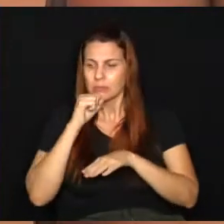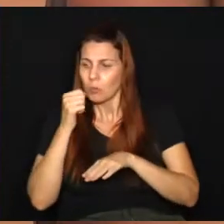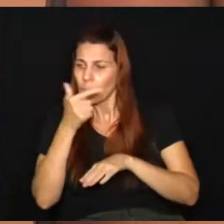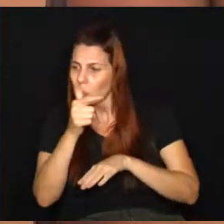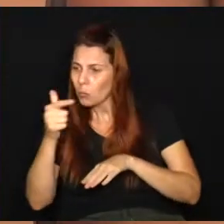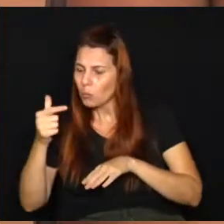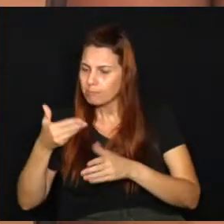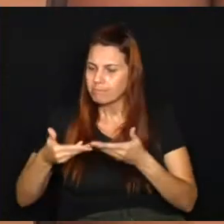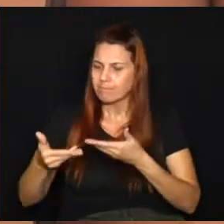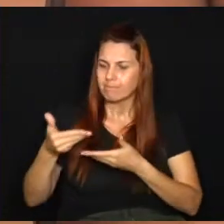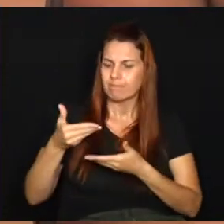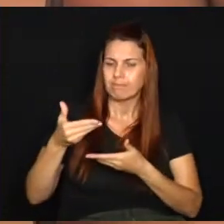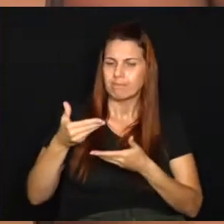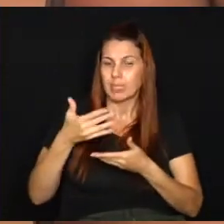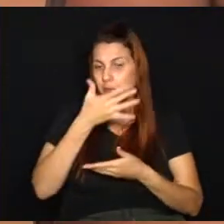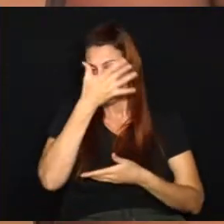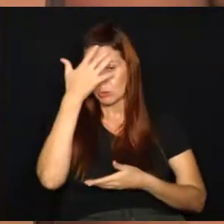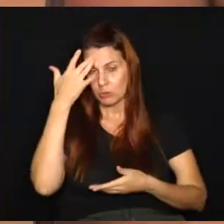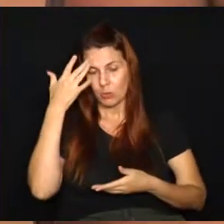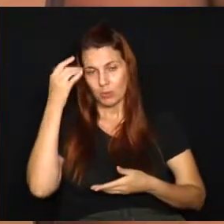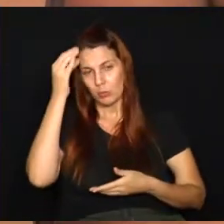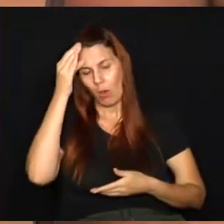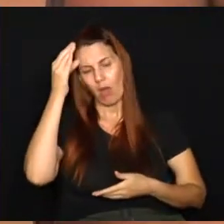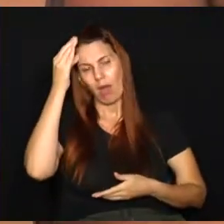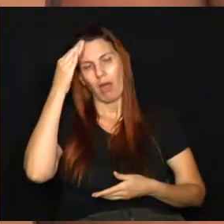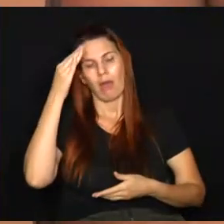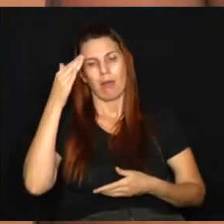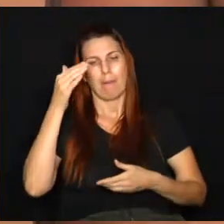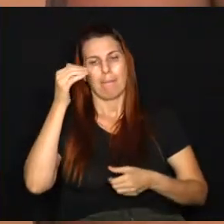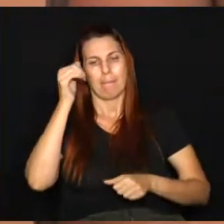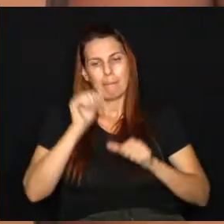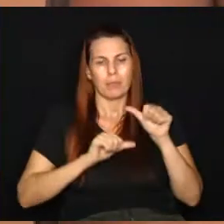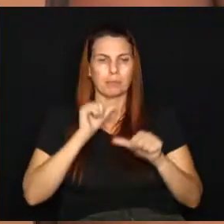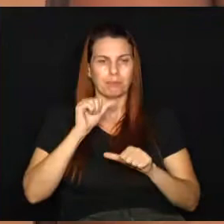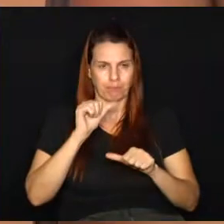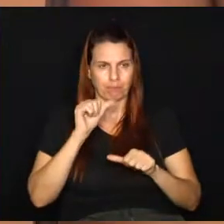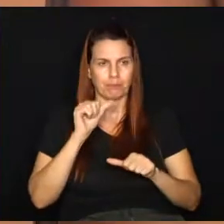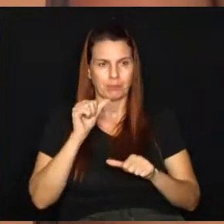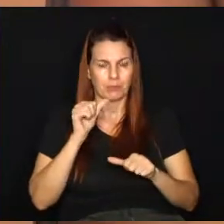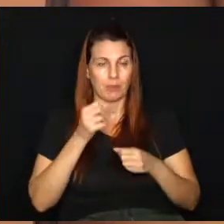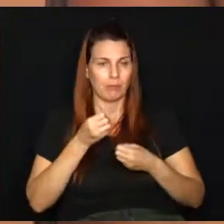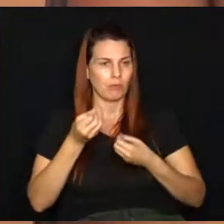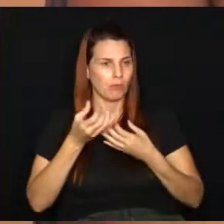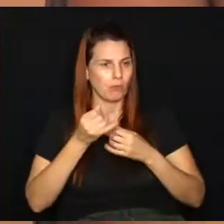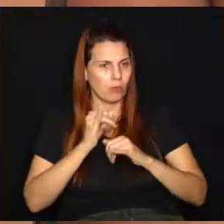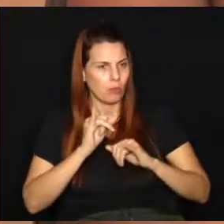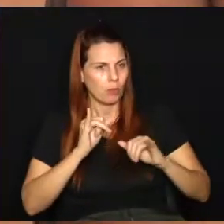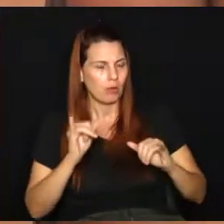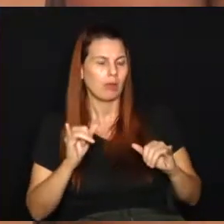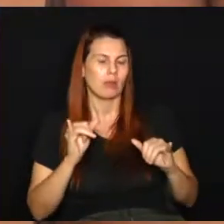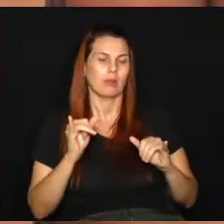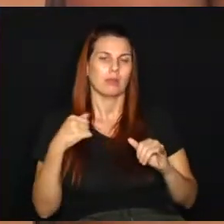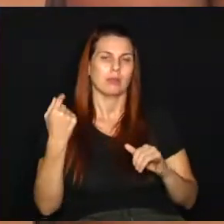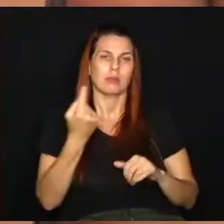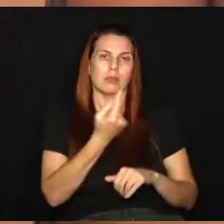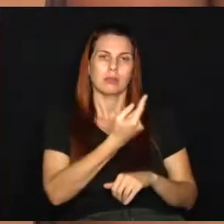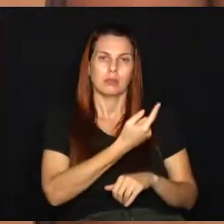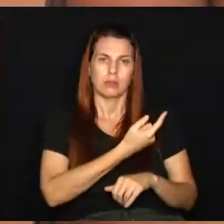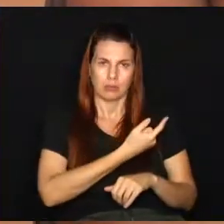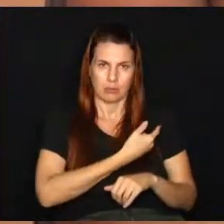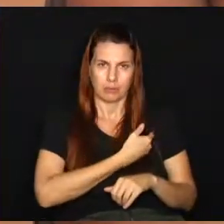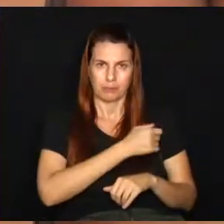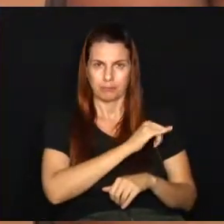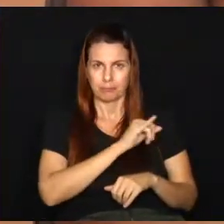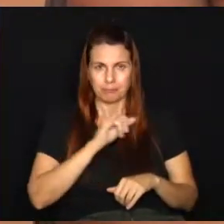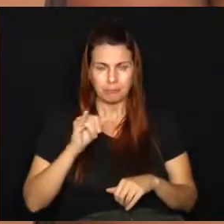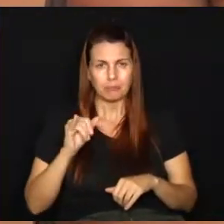as pessoas tenham uma consciência maior por meio dessa informação, desse rol de informações que a gente passa,